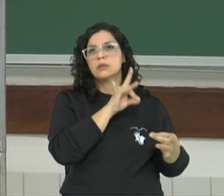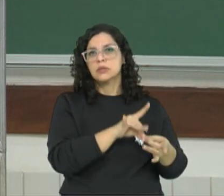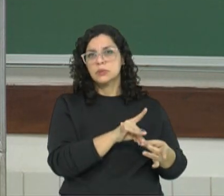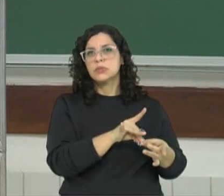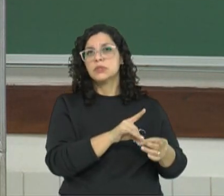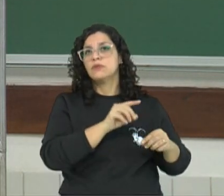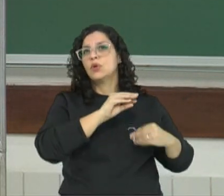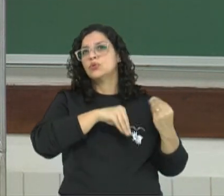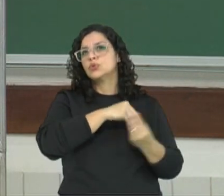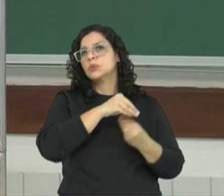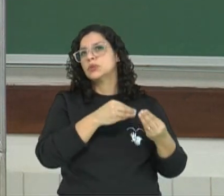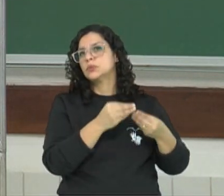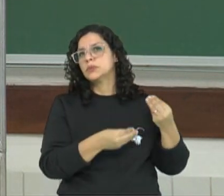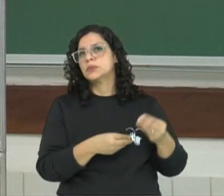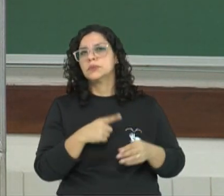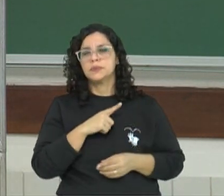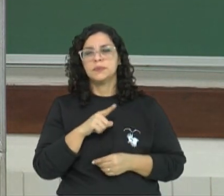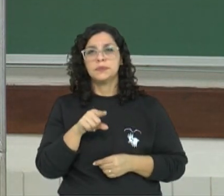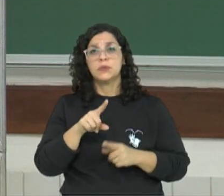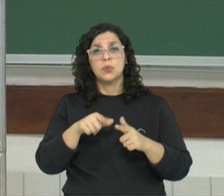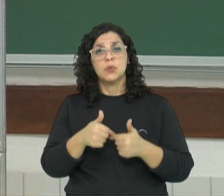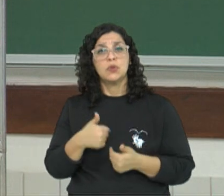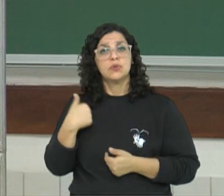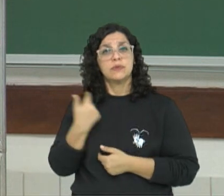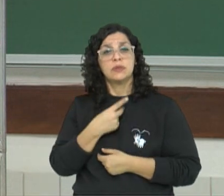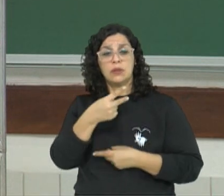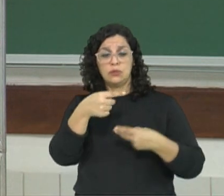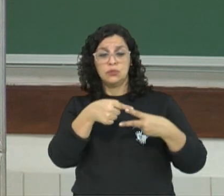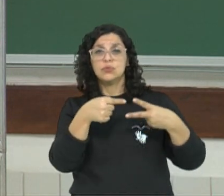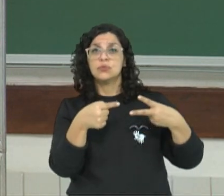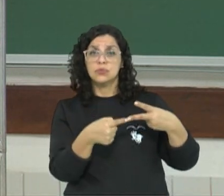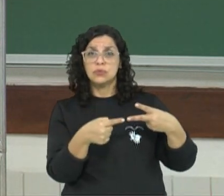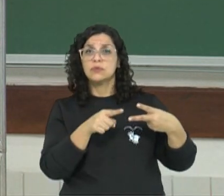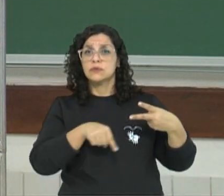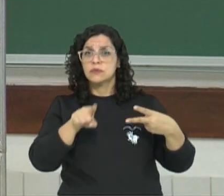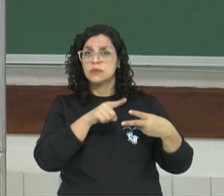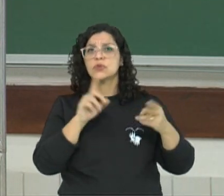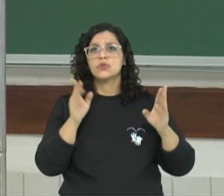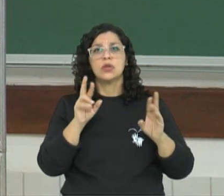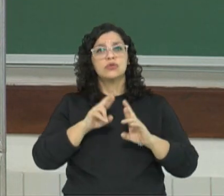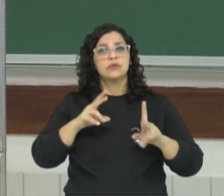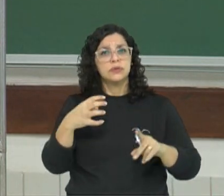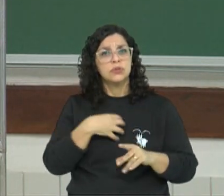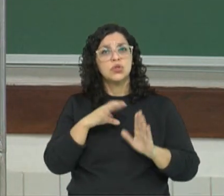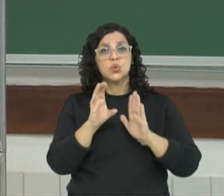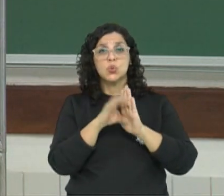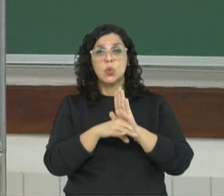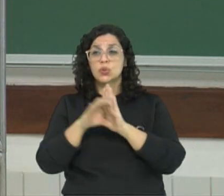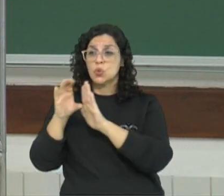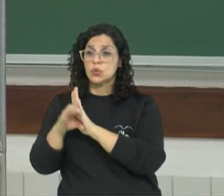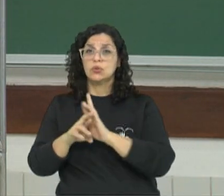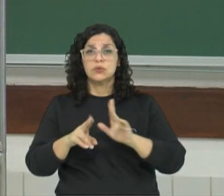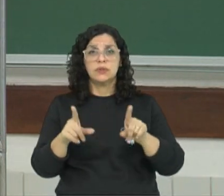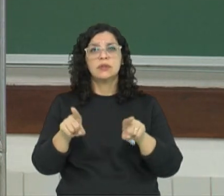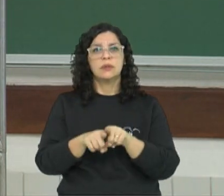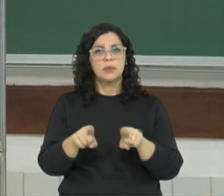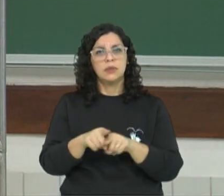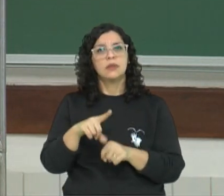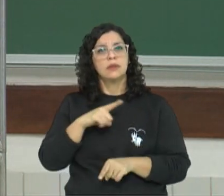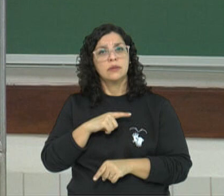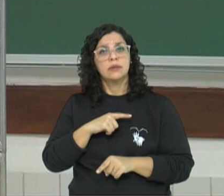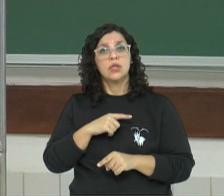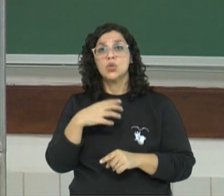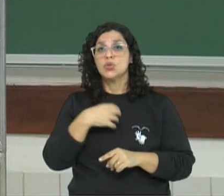uma substância, certo? Então, são duas grandezas que são um pouquinho diferentes uma da outra, certo? A